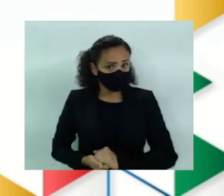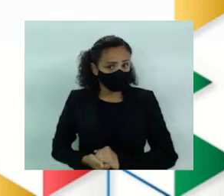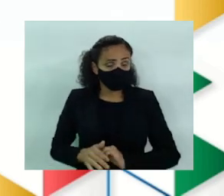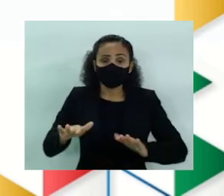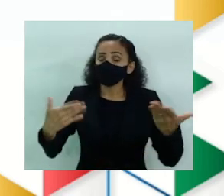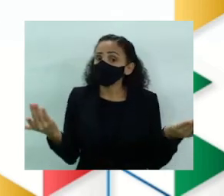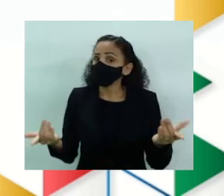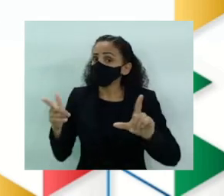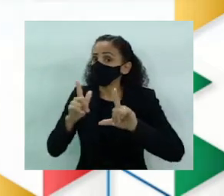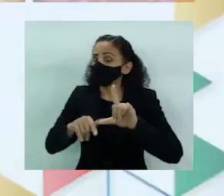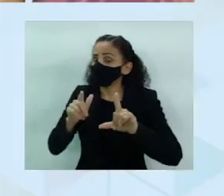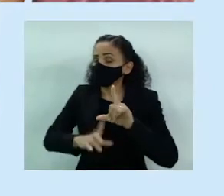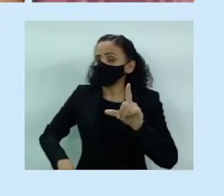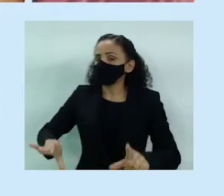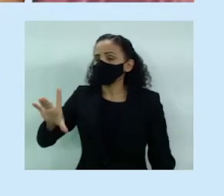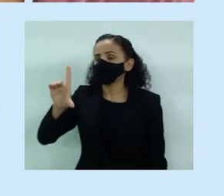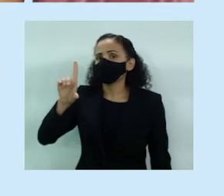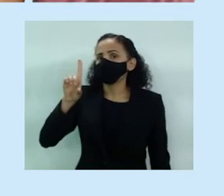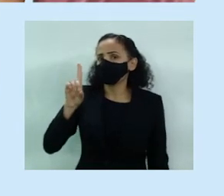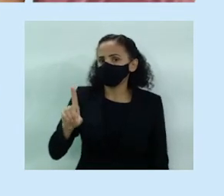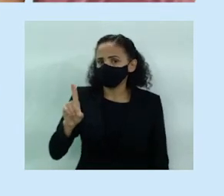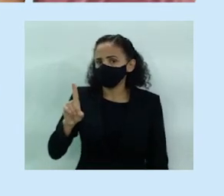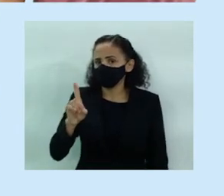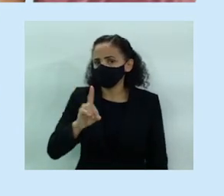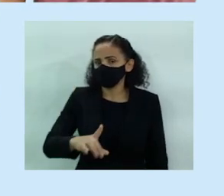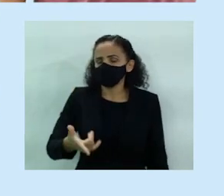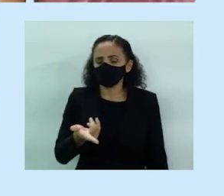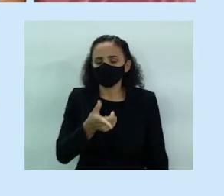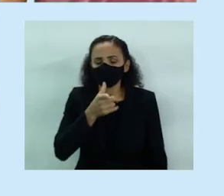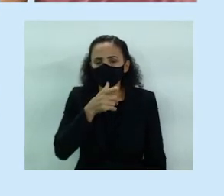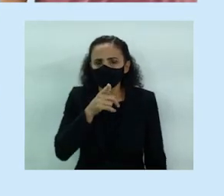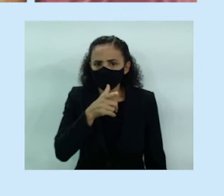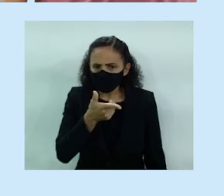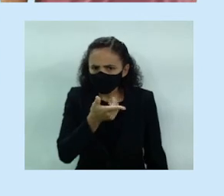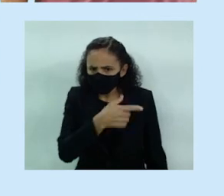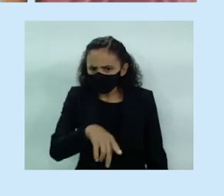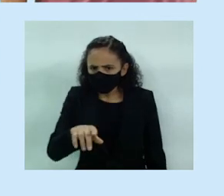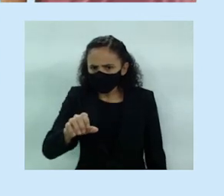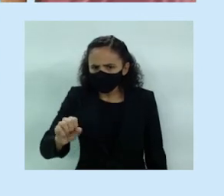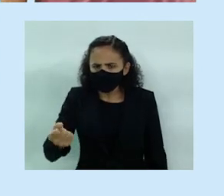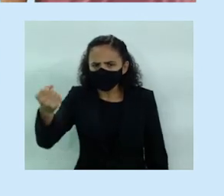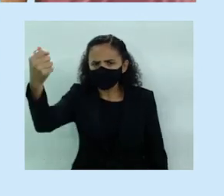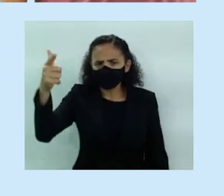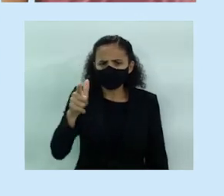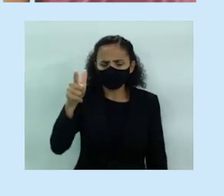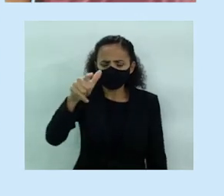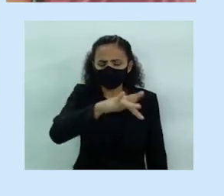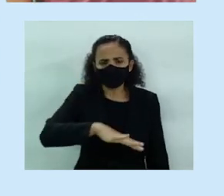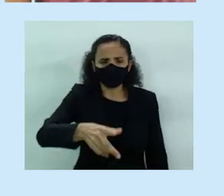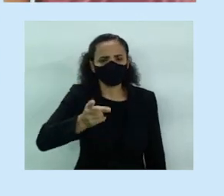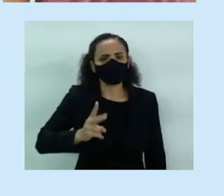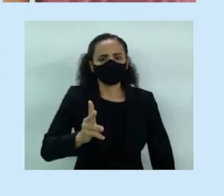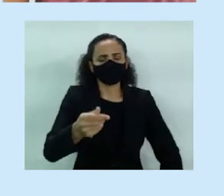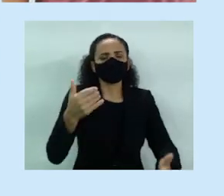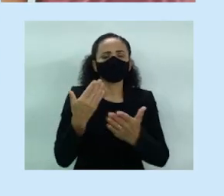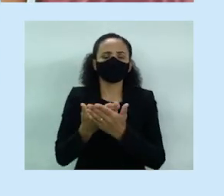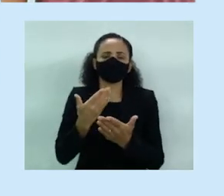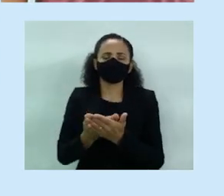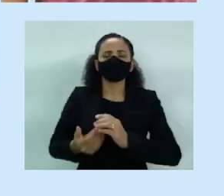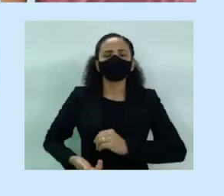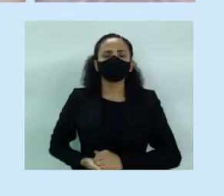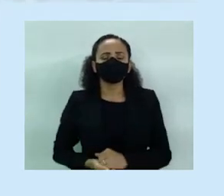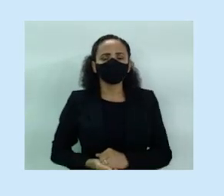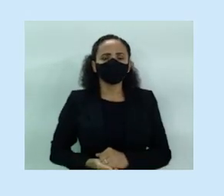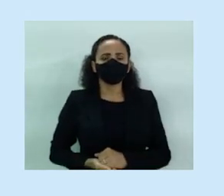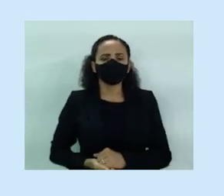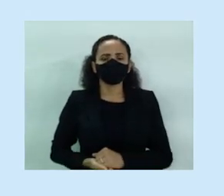Seria a letra D, né? Vai, minha gente. A água, o solo e o ar atmosférico. Tá certo, minha gente? Vamos lá. Então, vejam